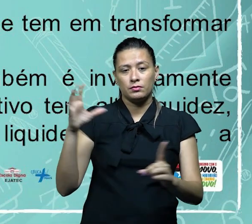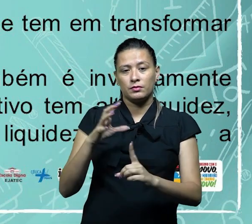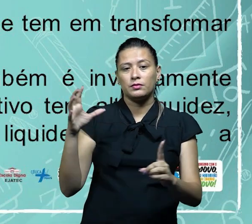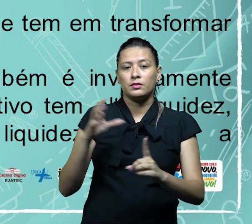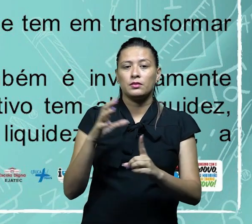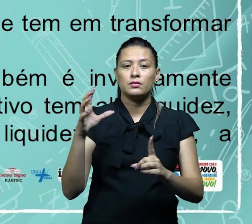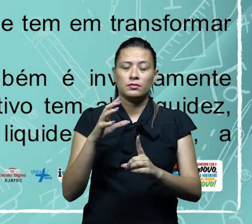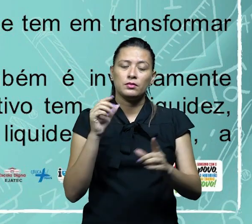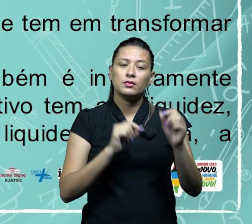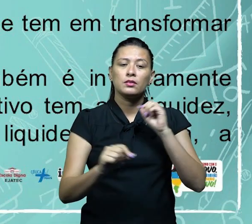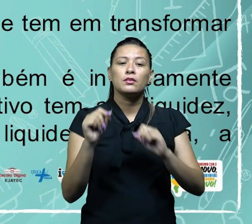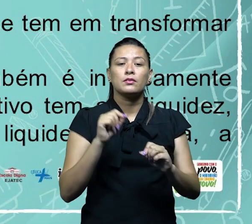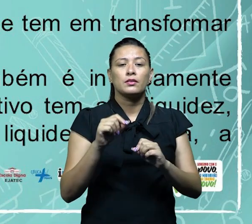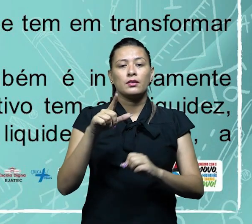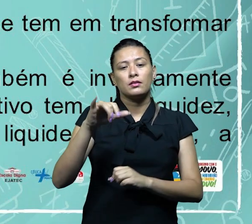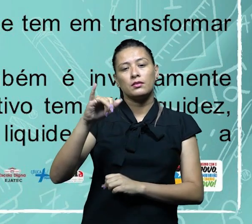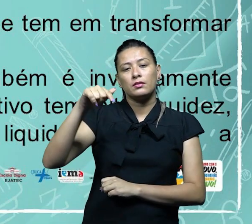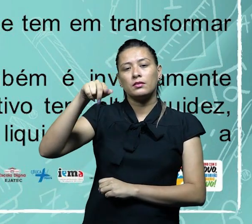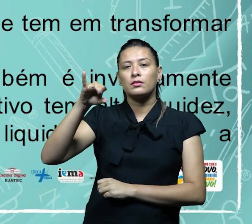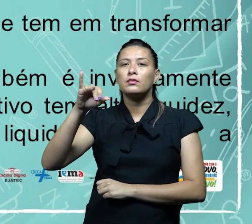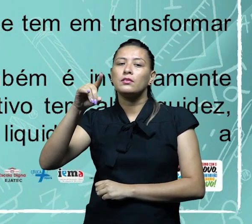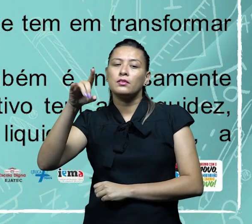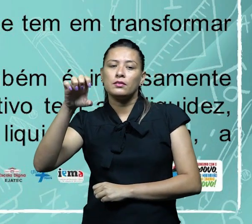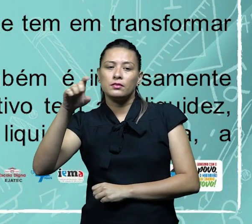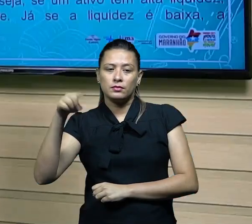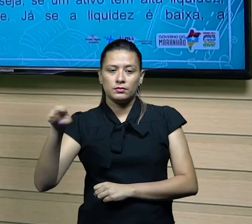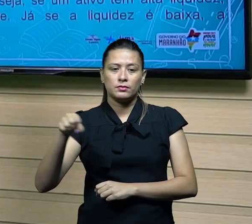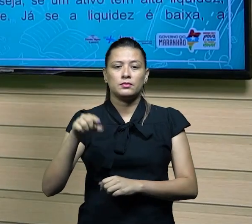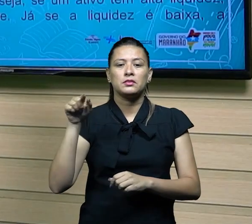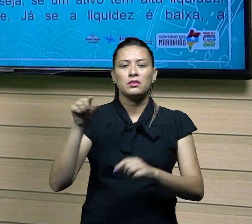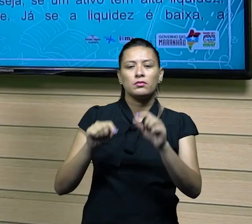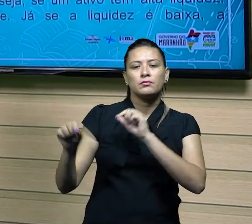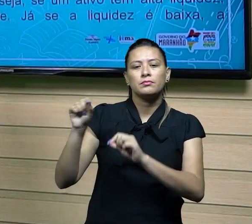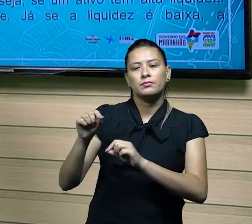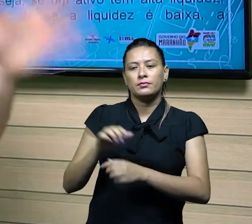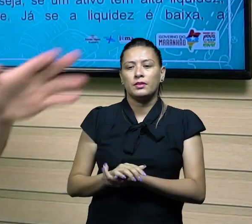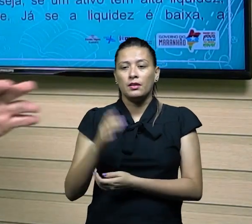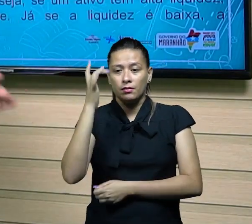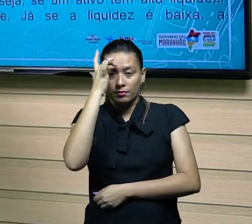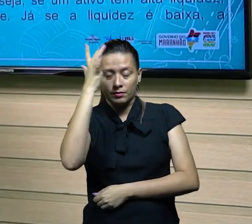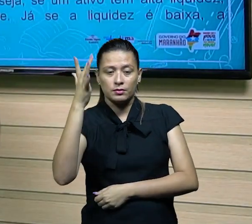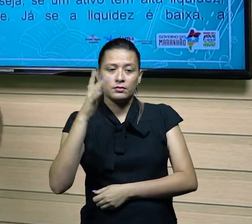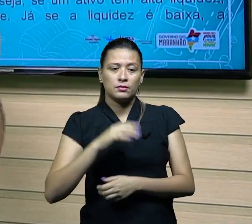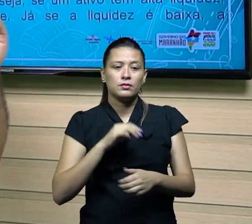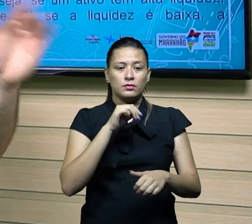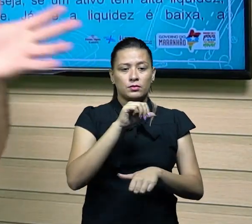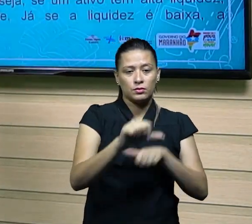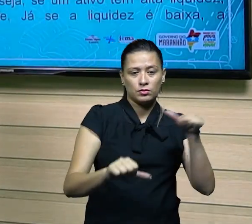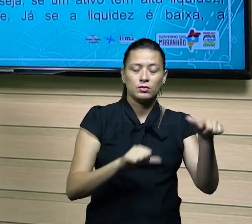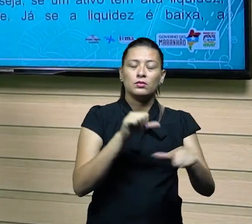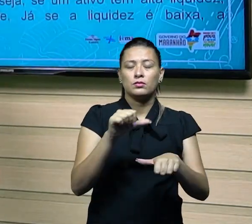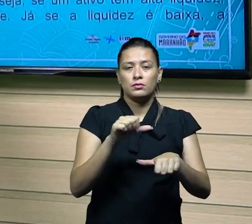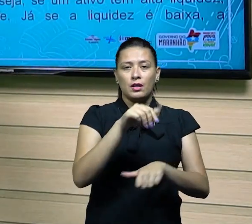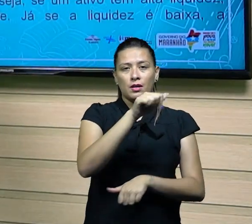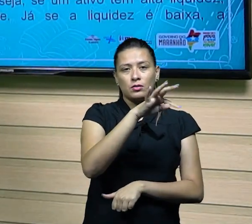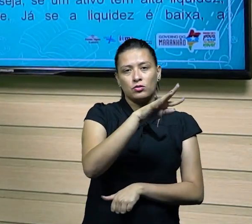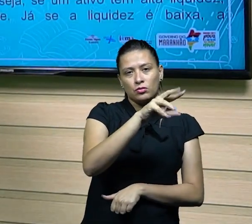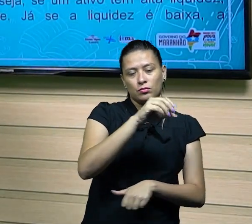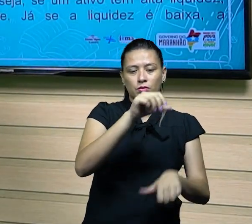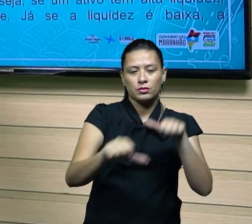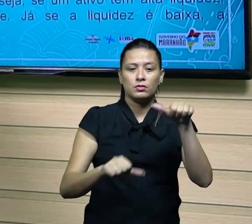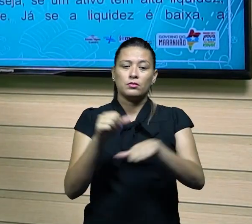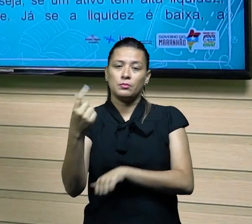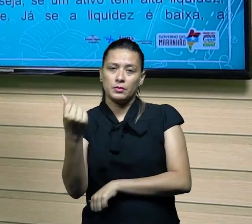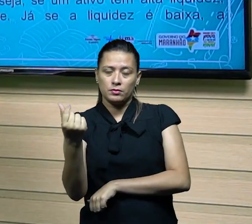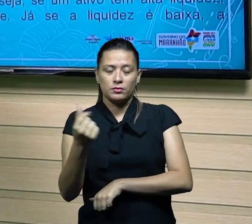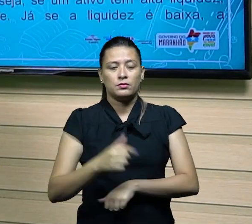tem em transformar um ativo em dinheiro, ou seja, investir meu dinheiro na bolsa de valores, investir meu dinheiro na situação X, e aí eu posso retirá-lo a qualquer momento, de